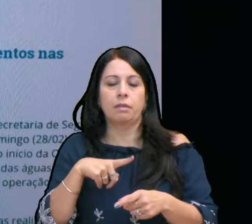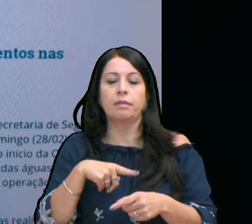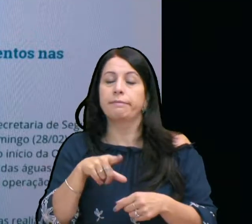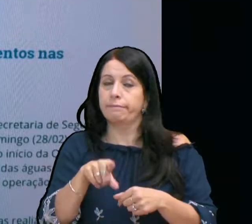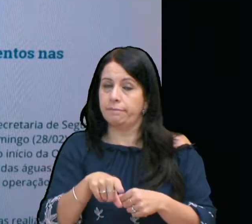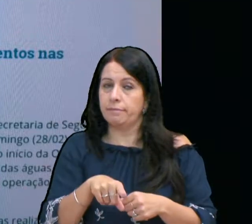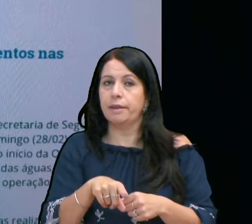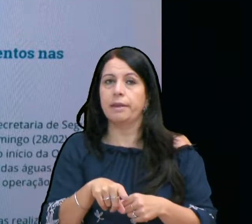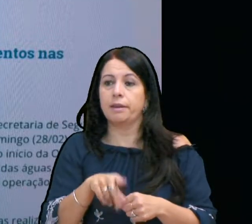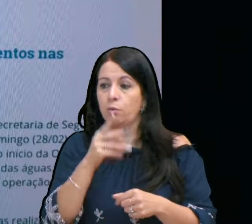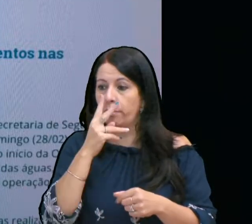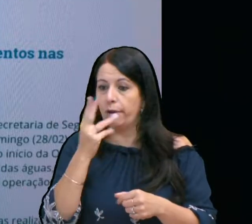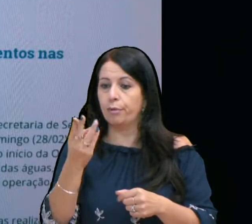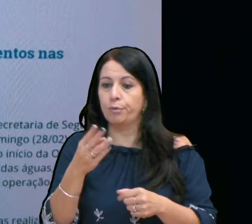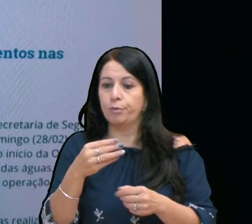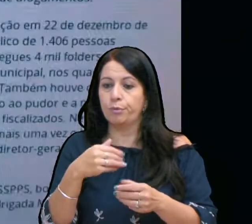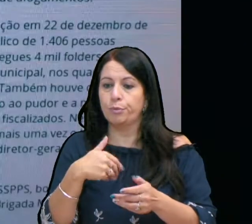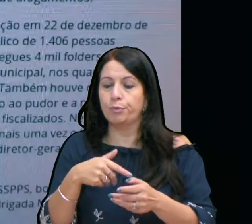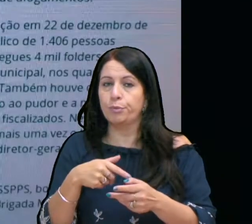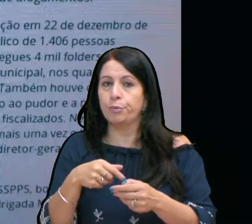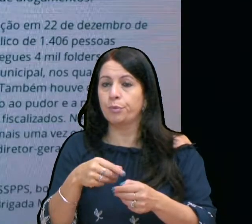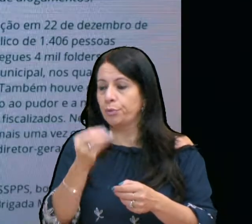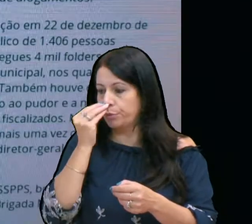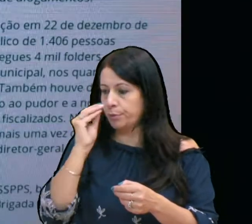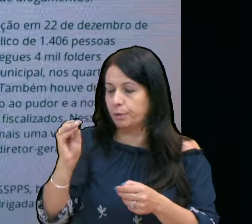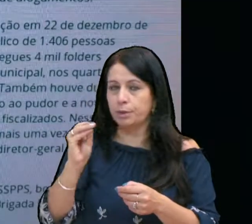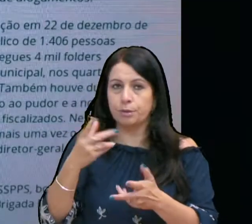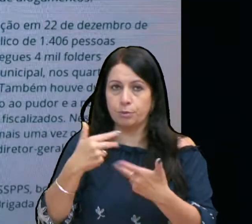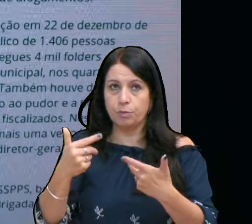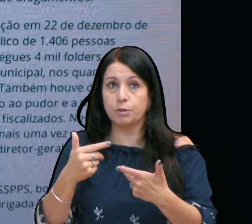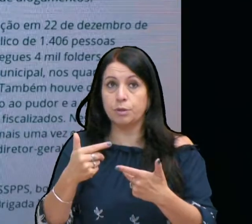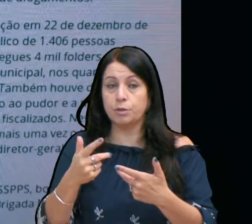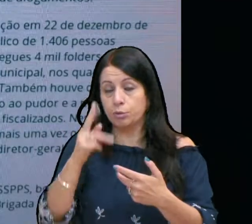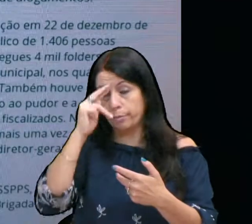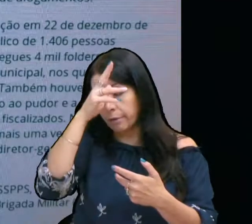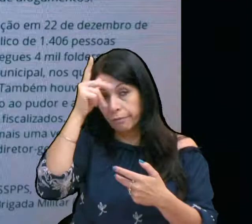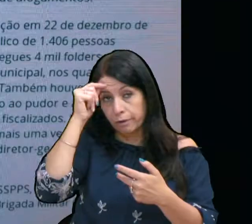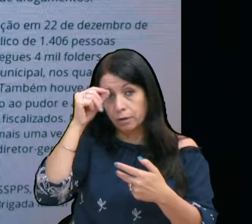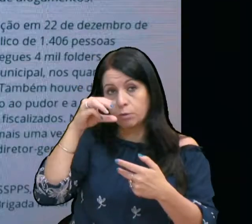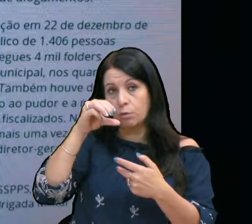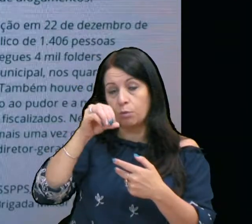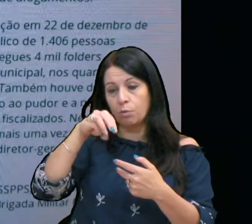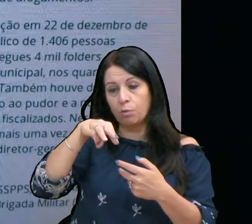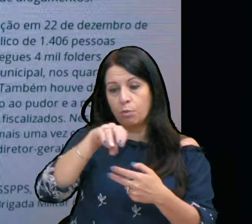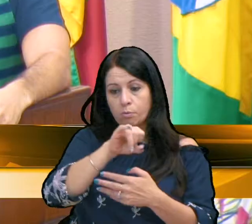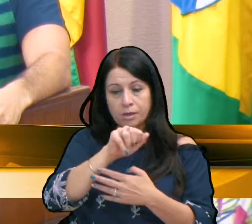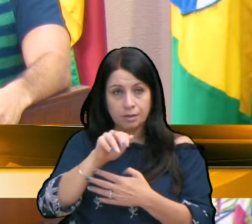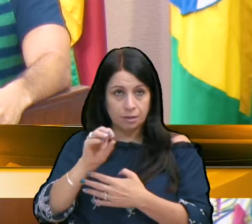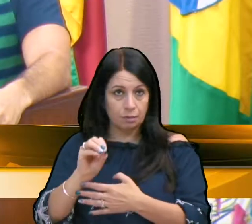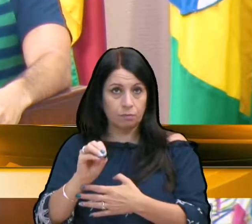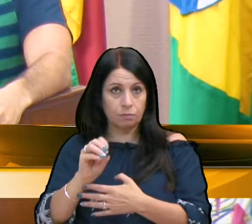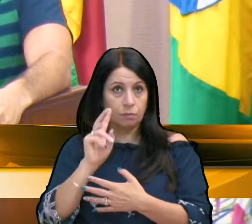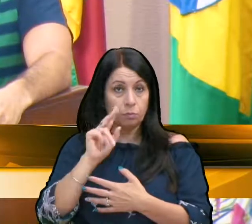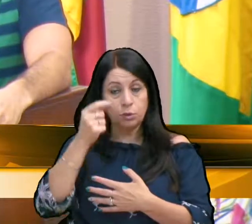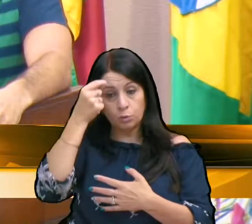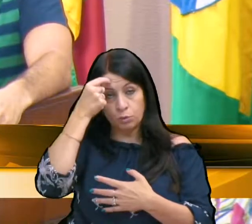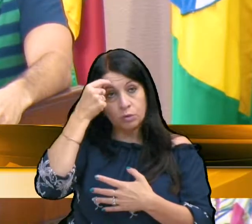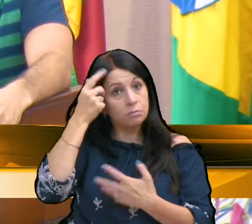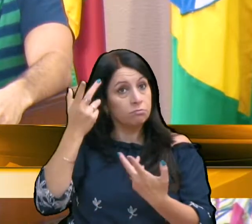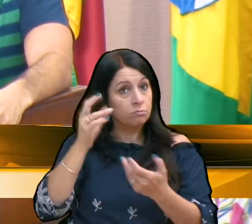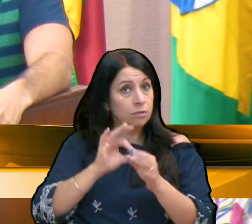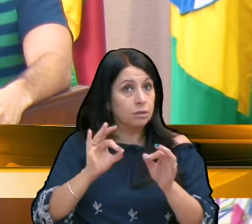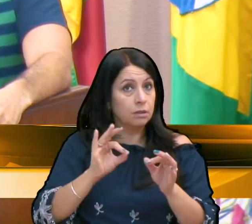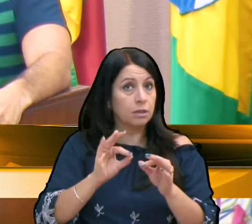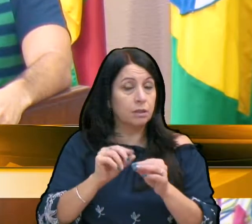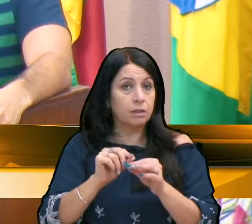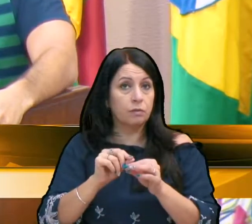pela omissão e a conivência do prefeito Daniel Guerra, que poderia ser evitada por uma simples conscientização ou um